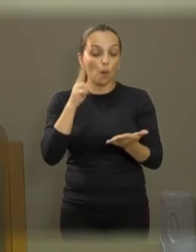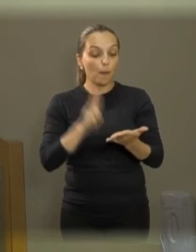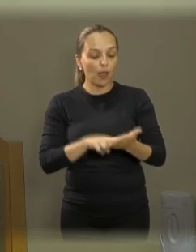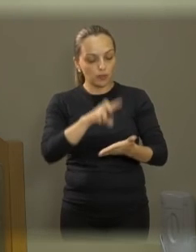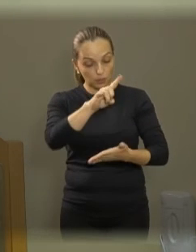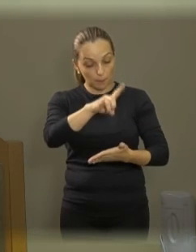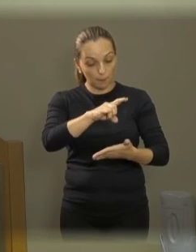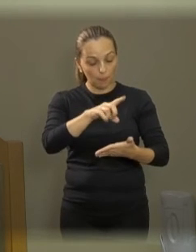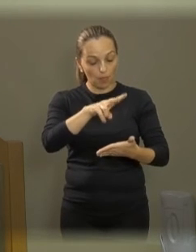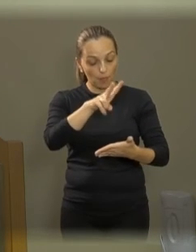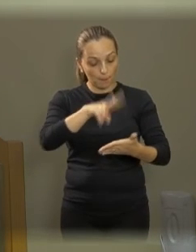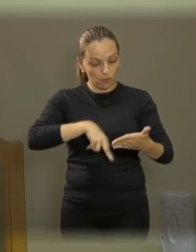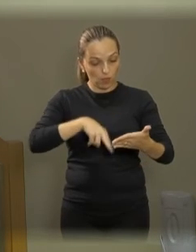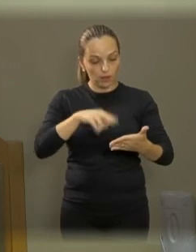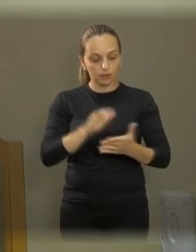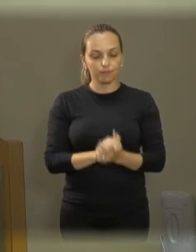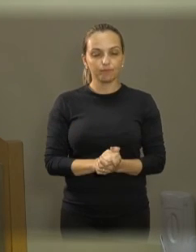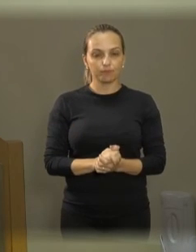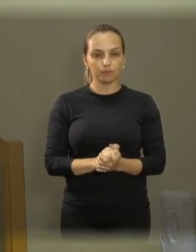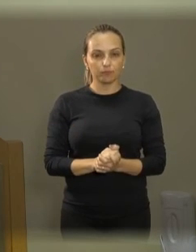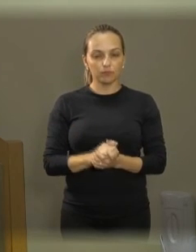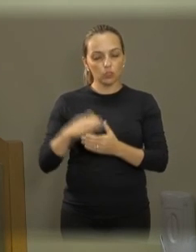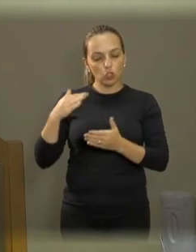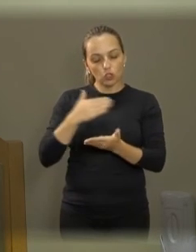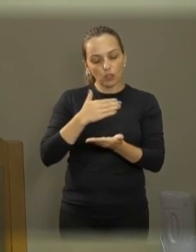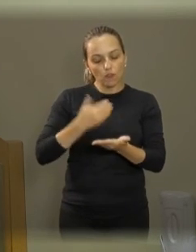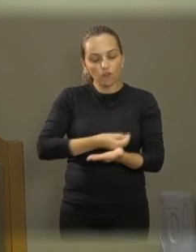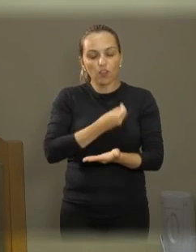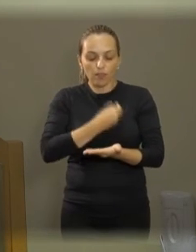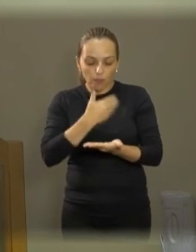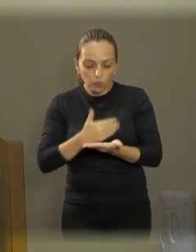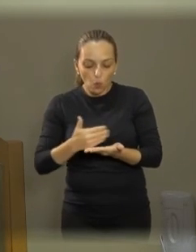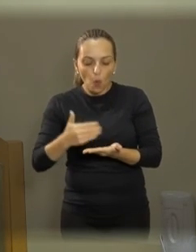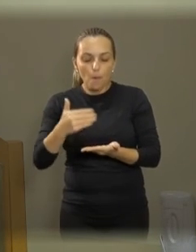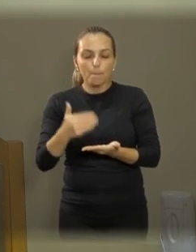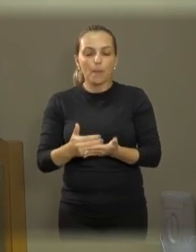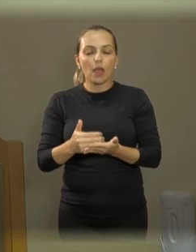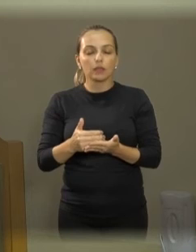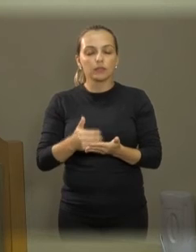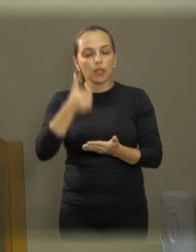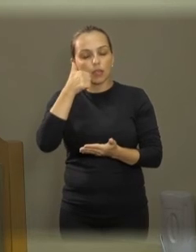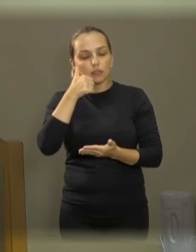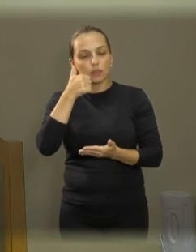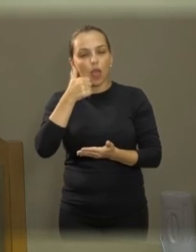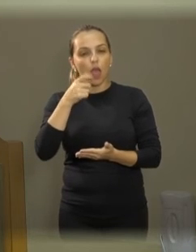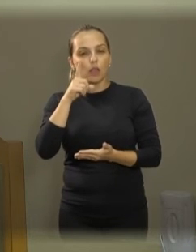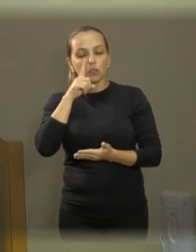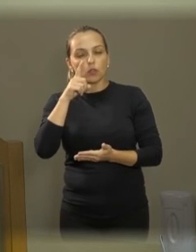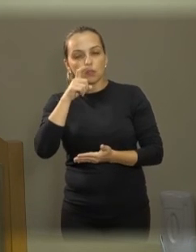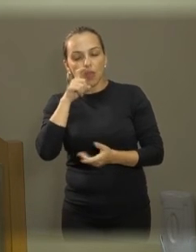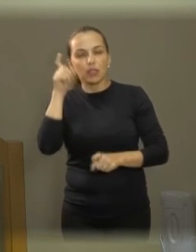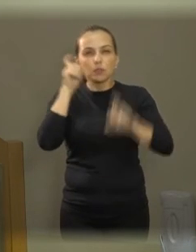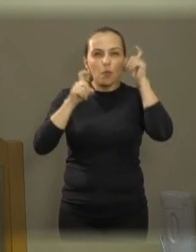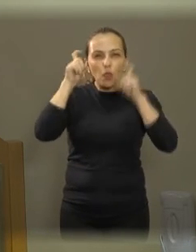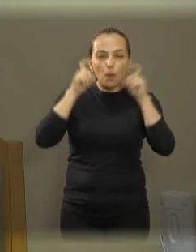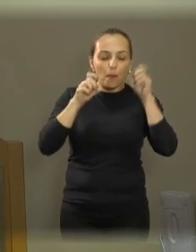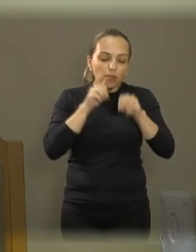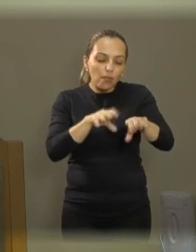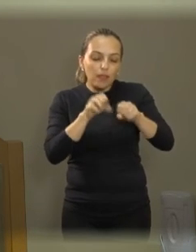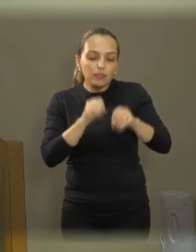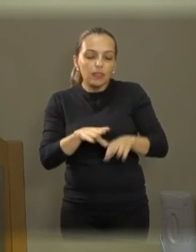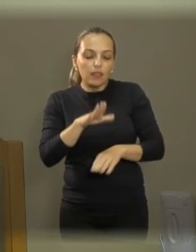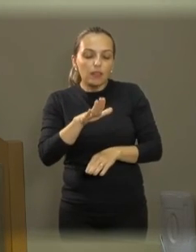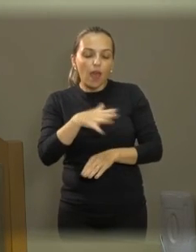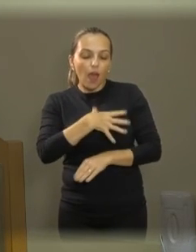primórdios da vida, as maiores preocupações dos pais são ensinar aos filhos como se alimentar,